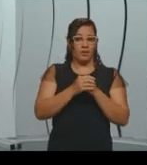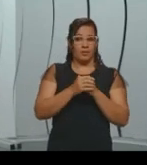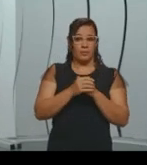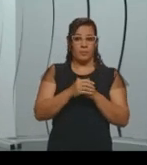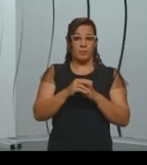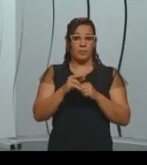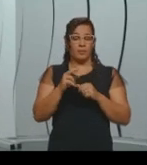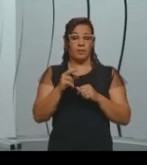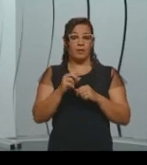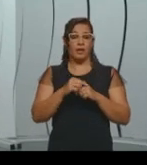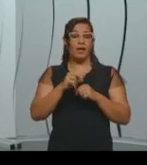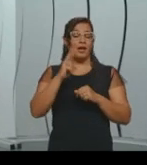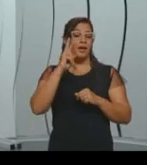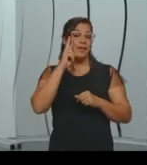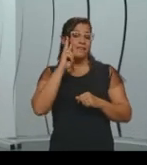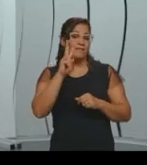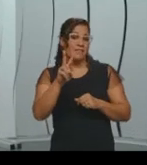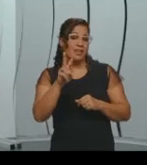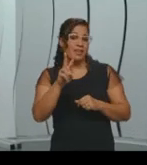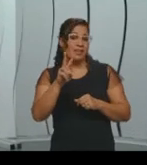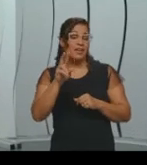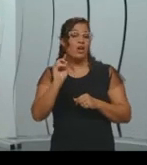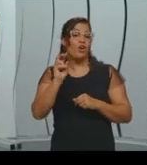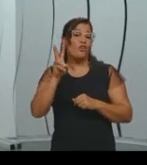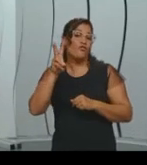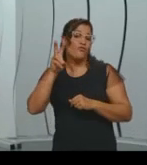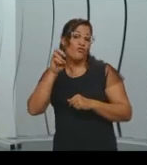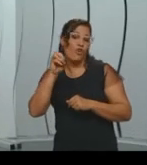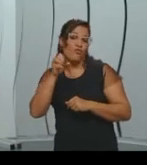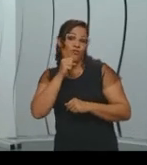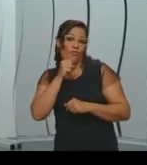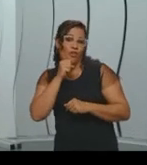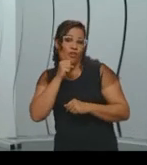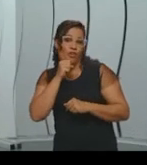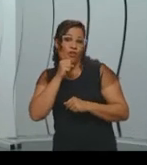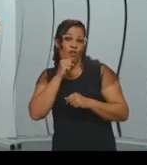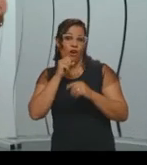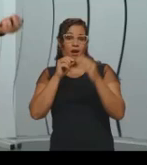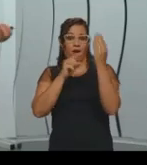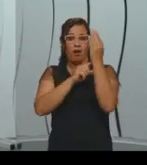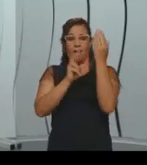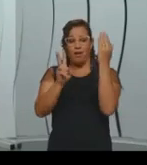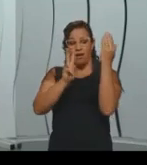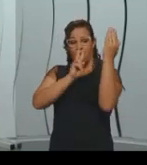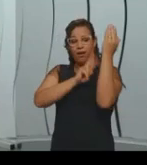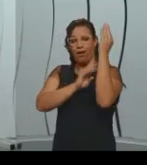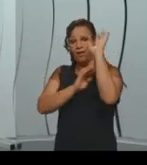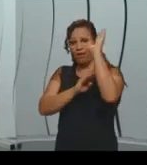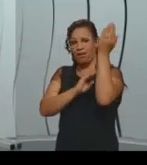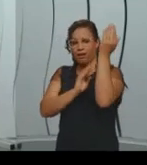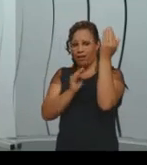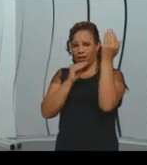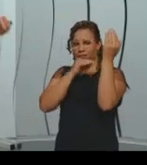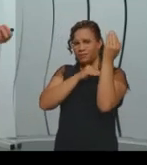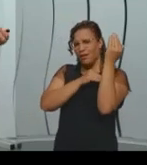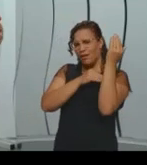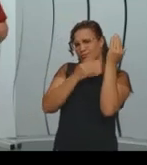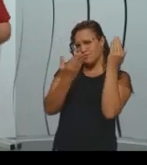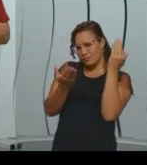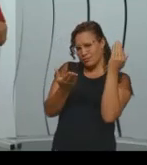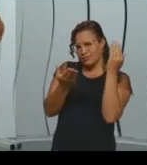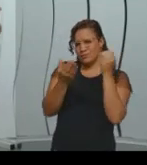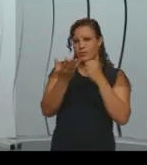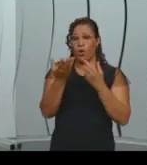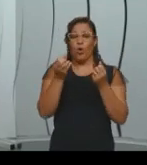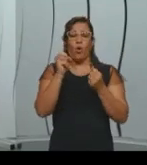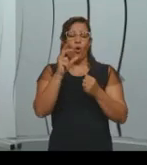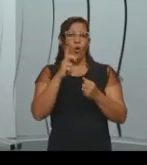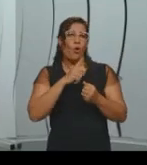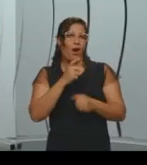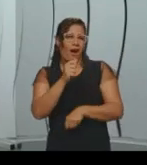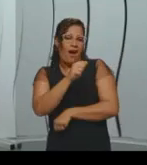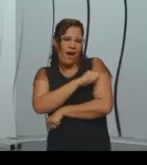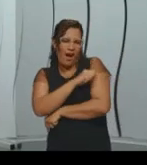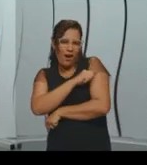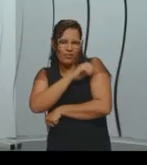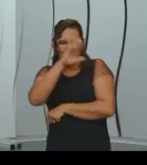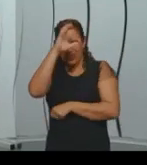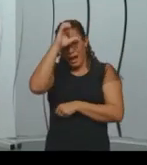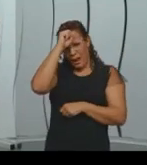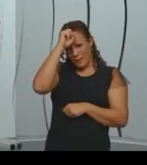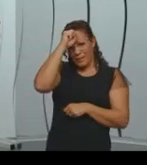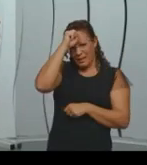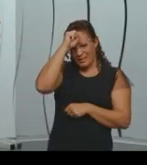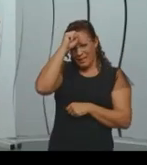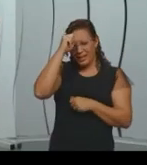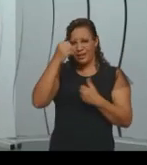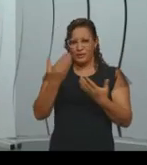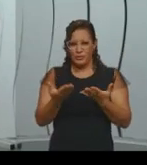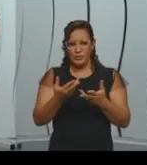vi vovó atrás do toco. Ou eu aprendi uma também tem pouco tempo com uma aluna que a gente sempre está aprendendo coisas